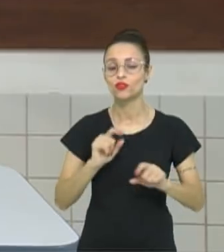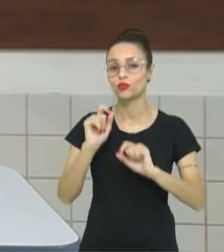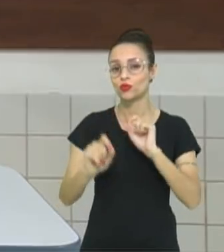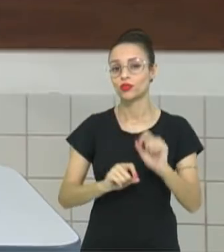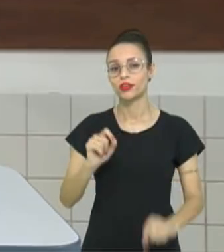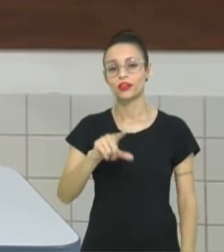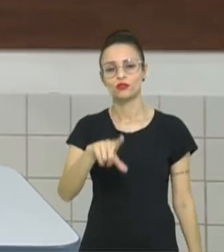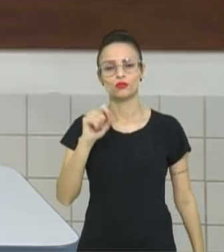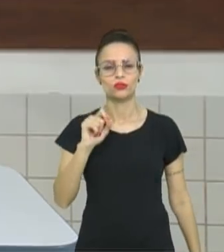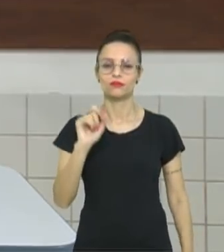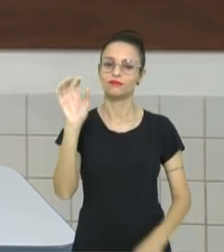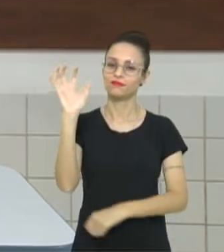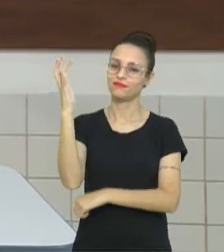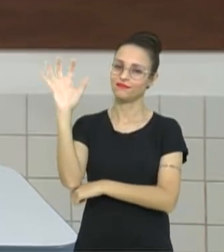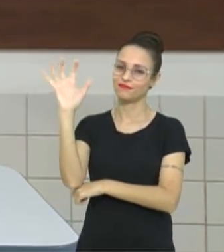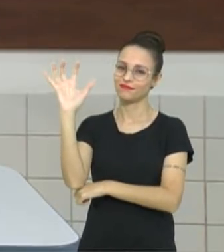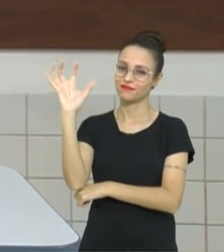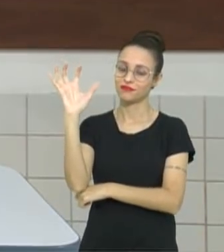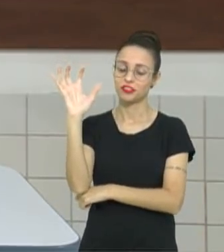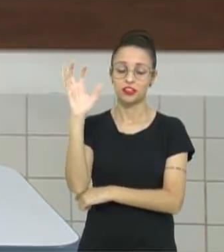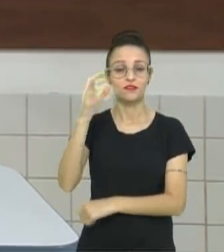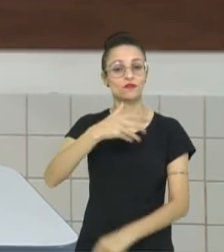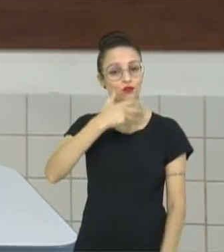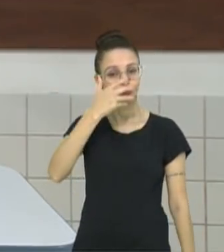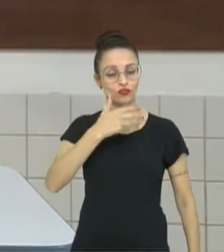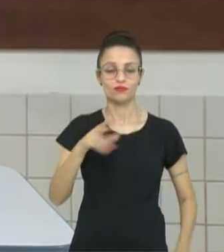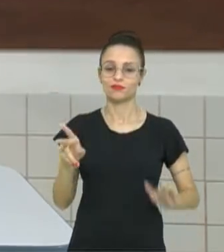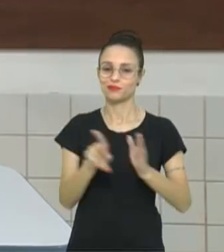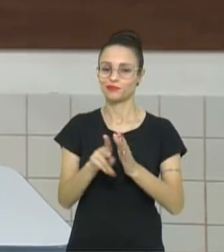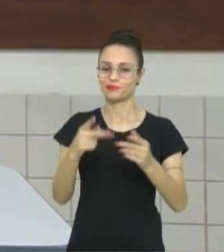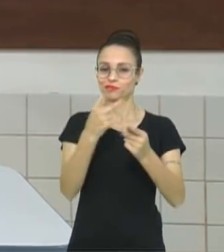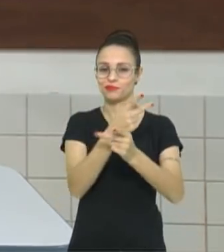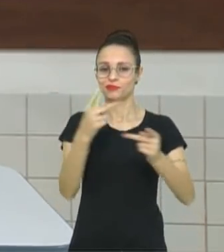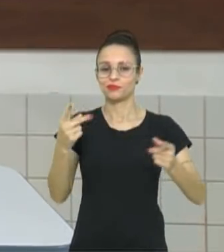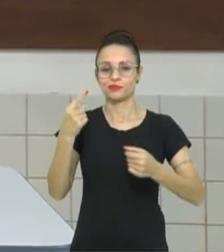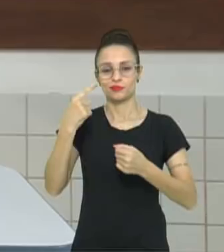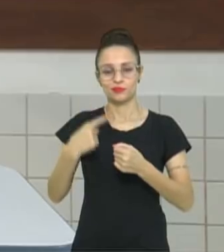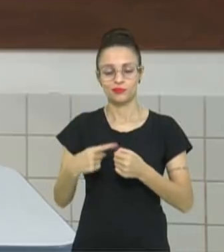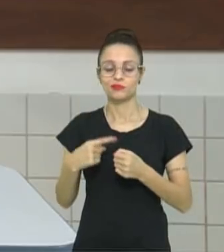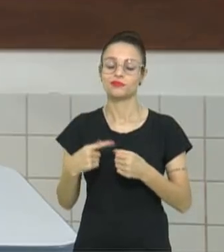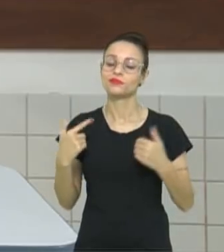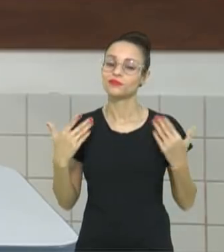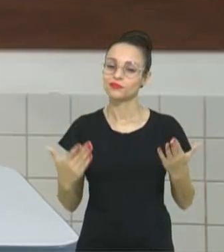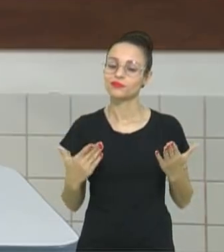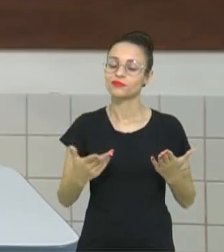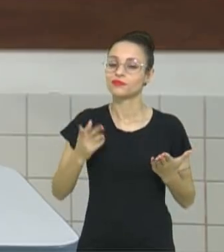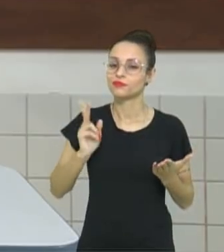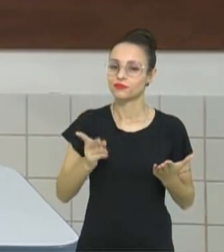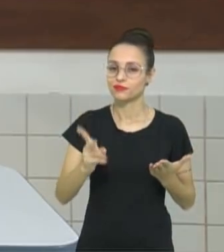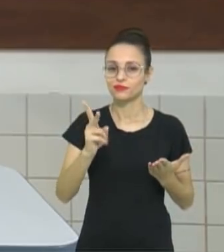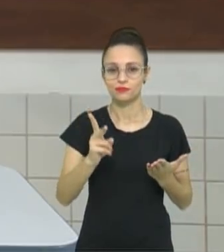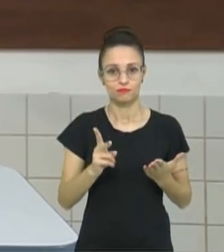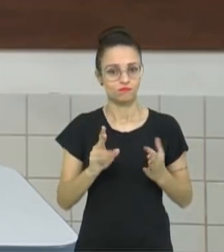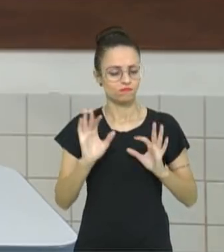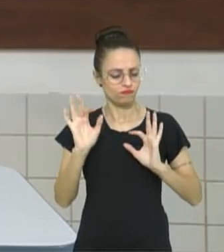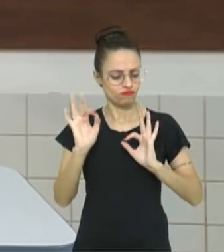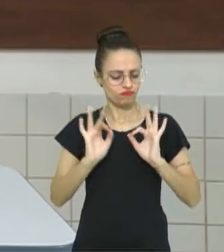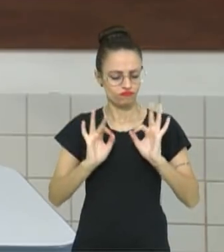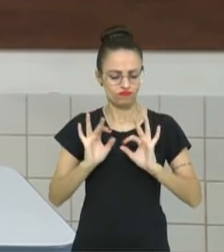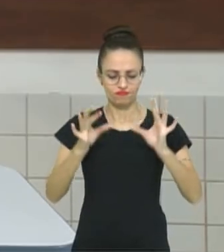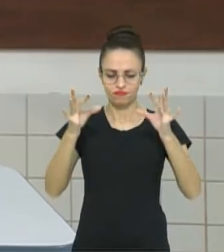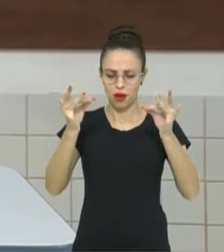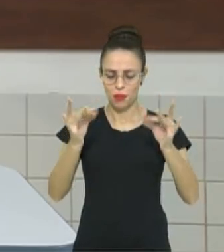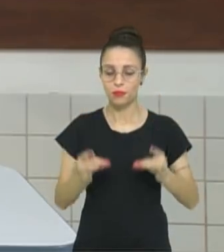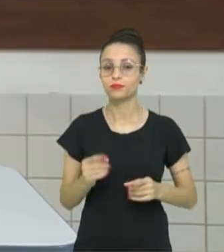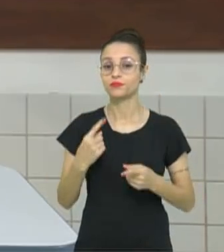árvore frutífera lá da sua cidade, né? Então assim, sempre com muito capricho, né?